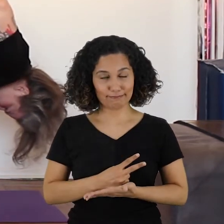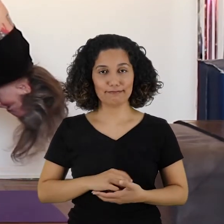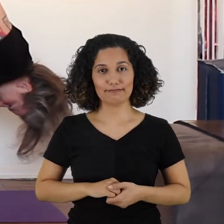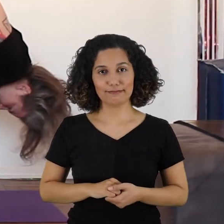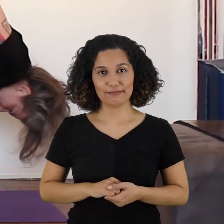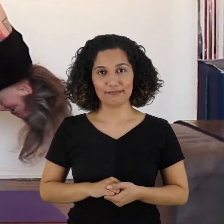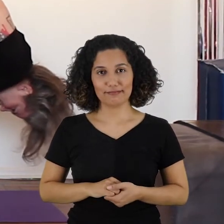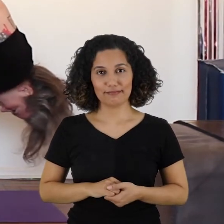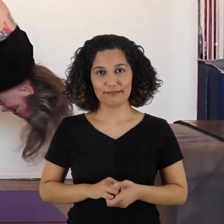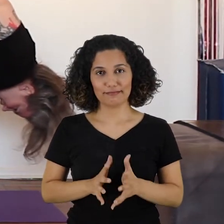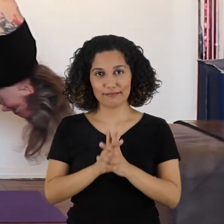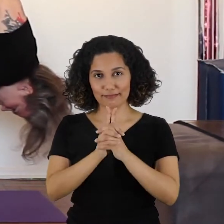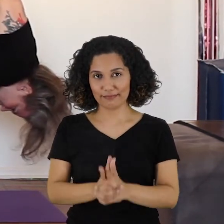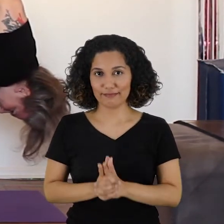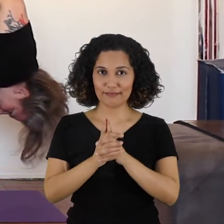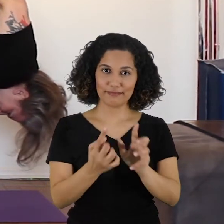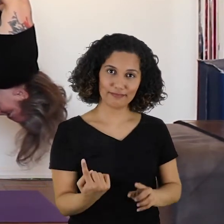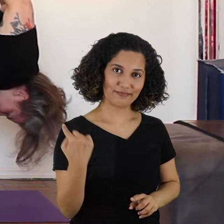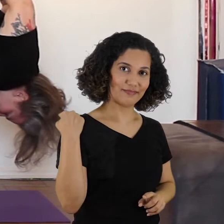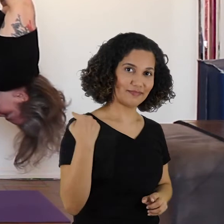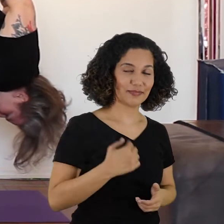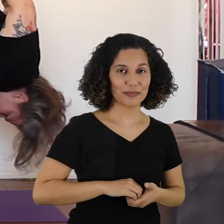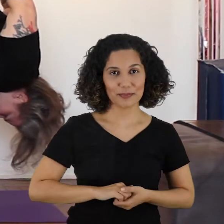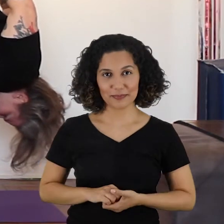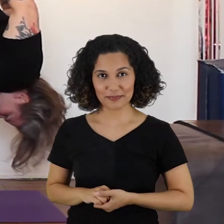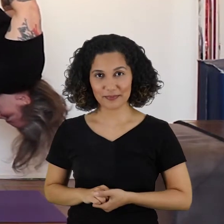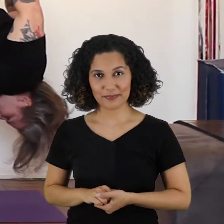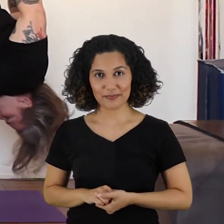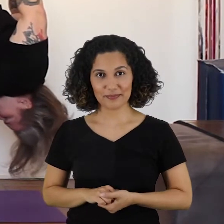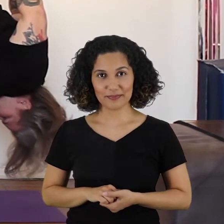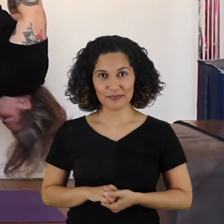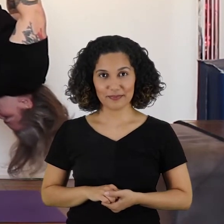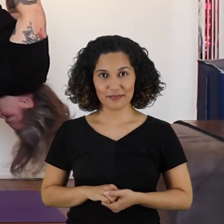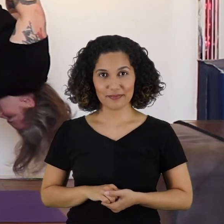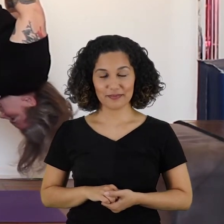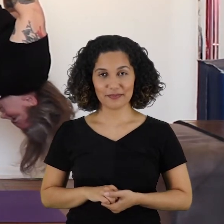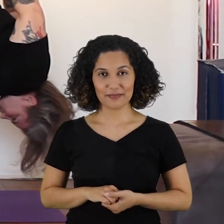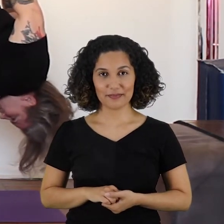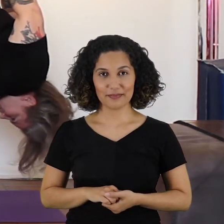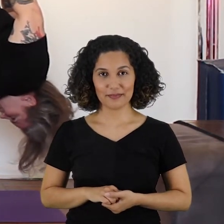peito, leva suas mãos em Kalimudra lá atrás, tira de perto das costas.